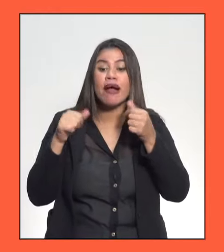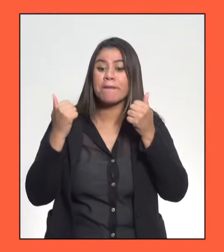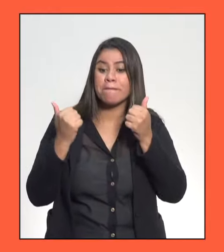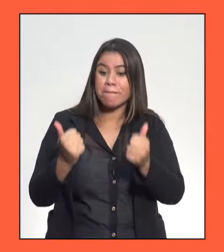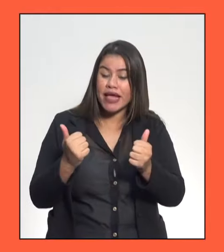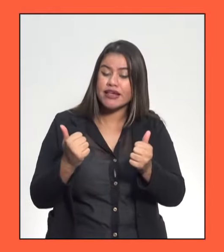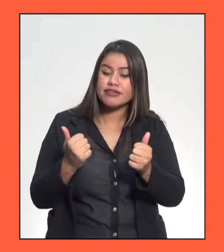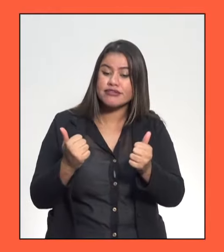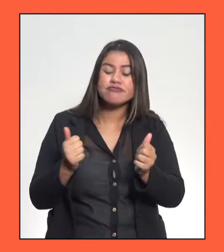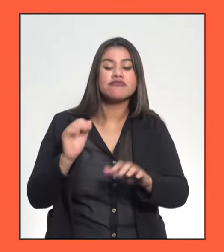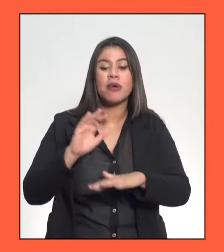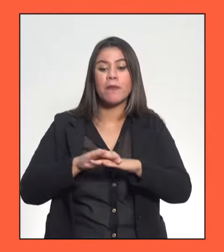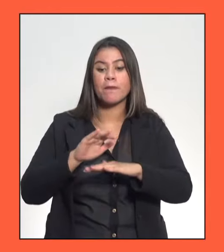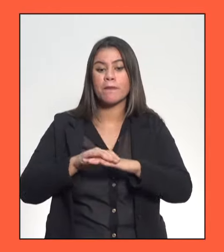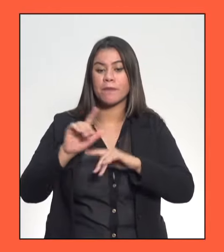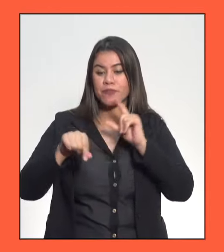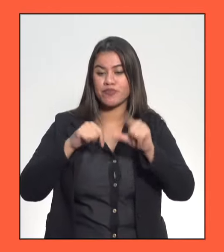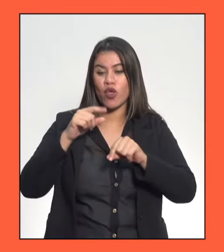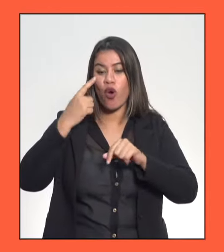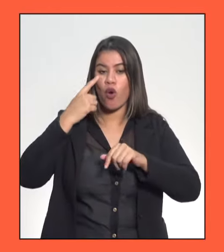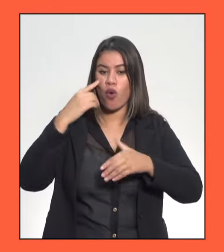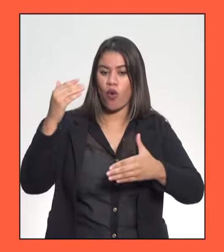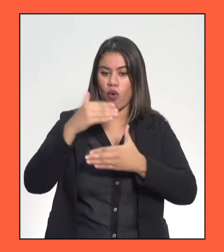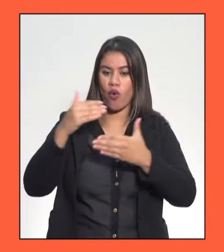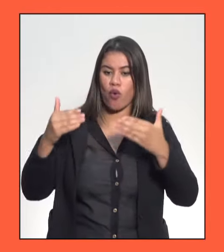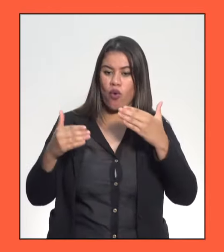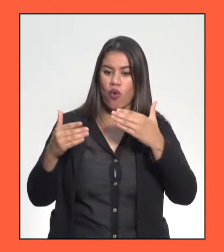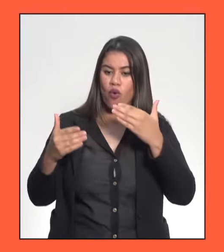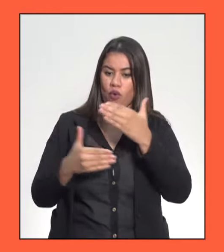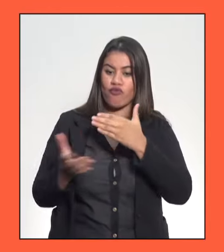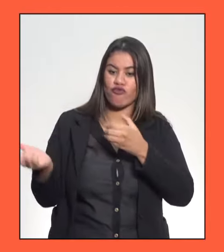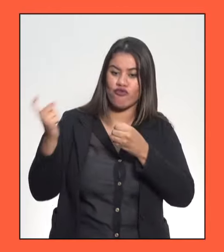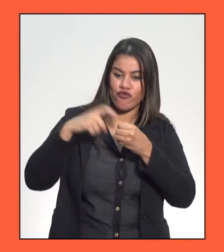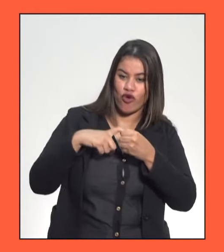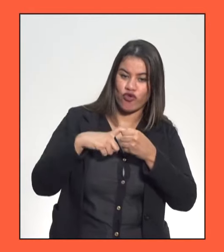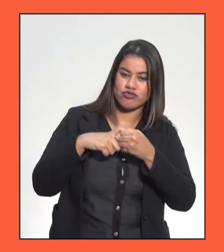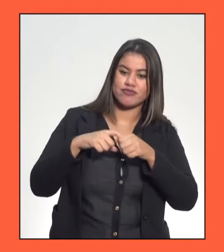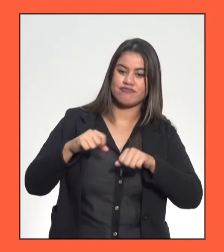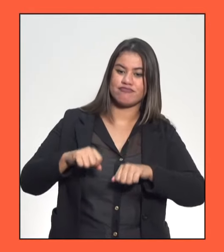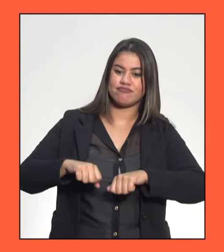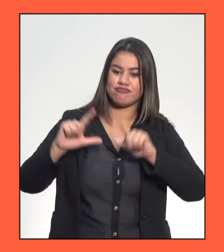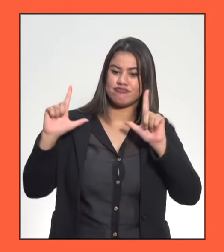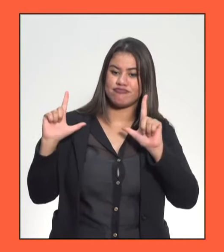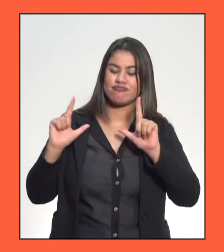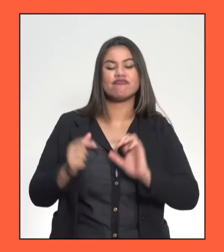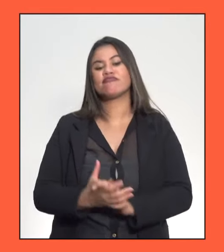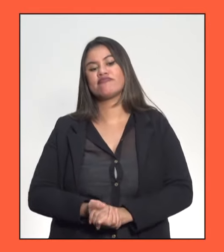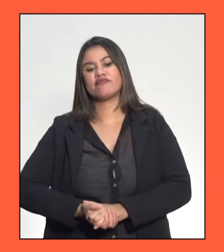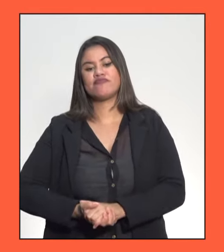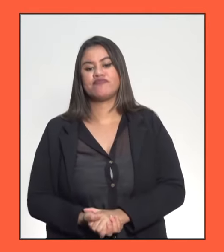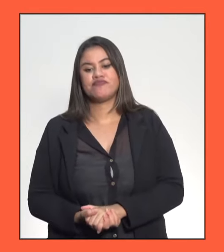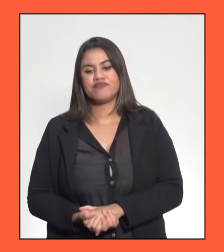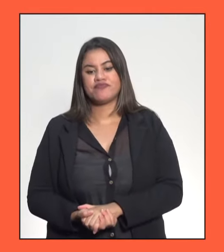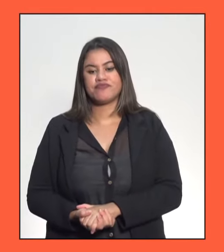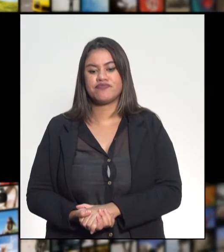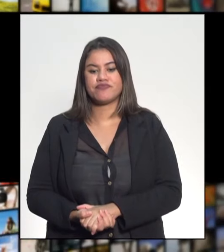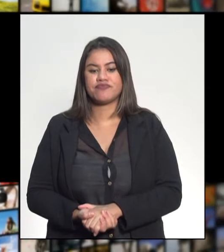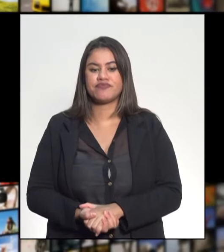eu posso escolher... Vamos voltar um slide? Tá um pouquinho na frente agora. Volta um slide, por favor. Slide número 3.